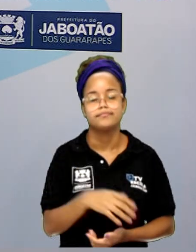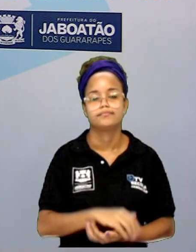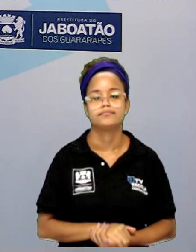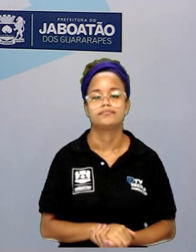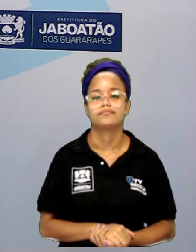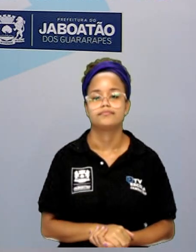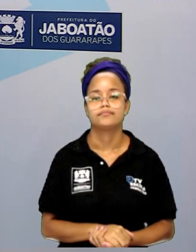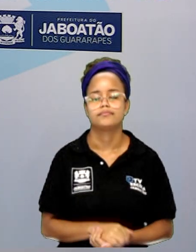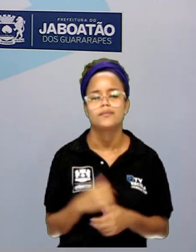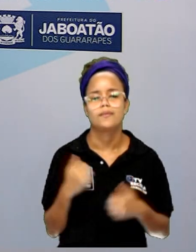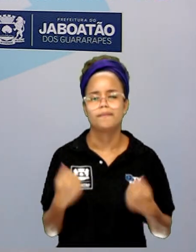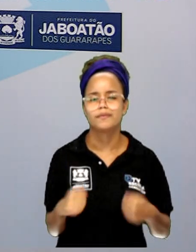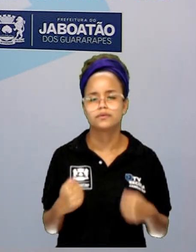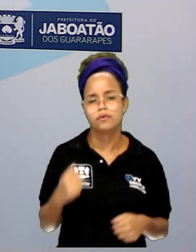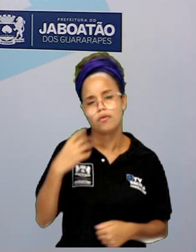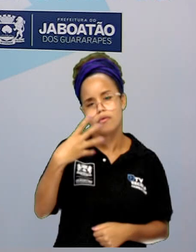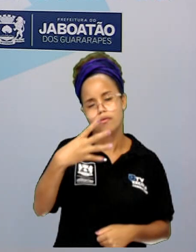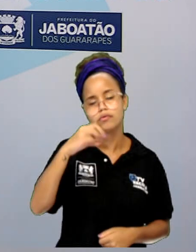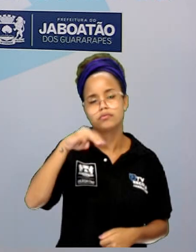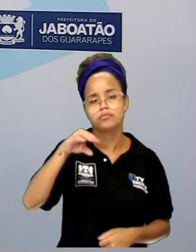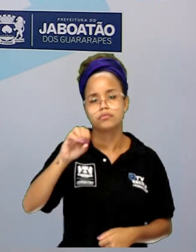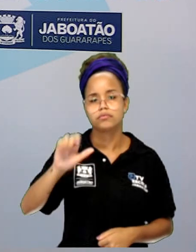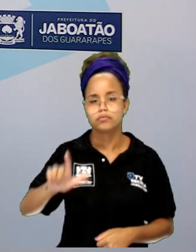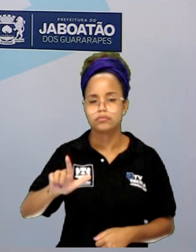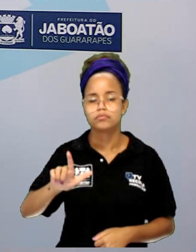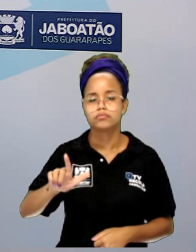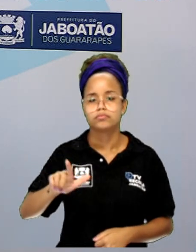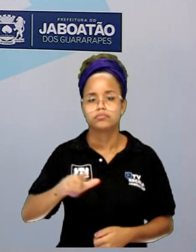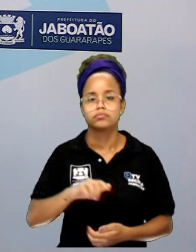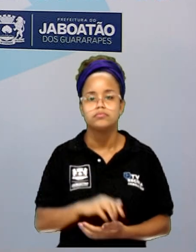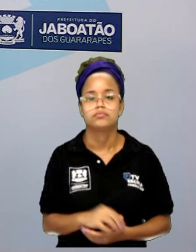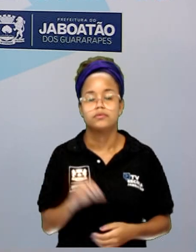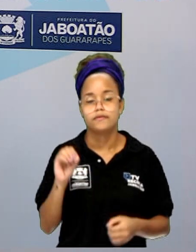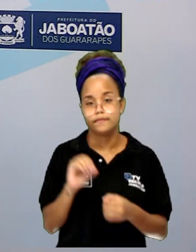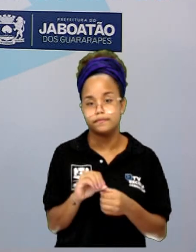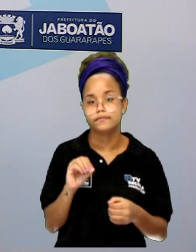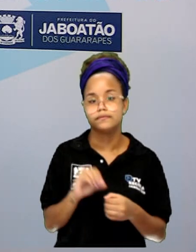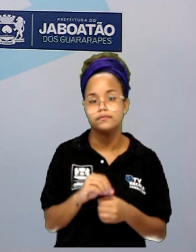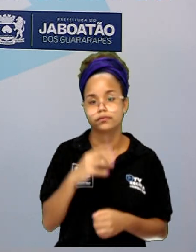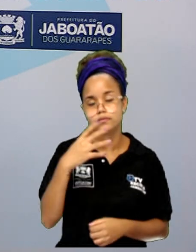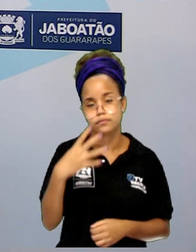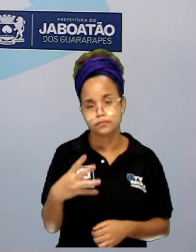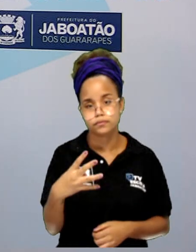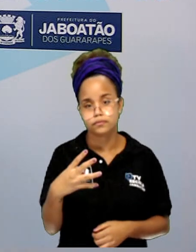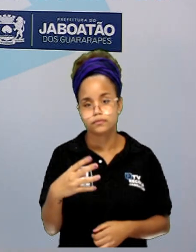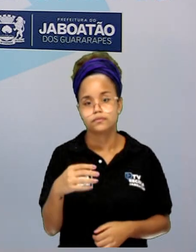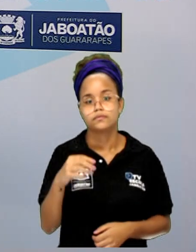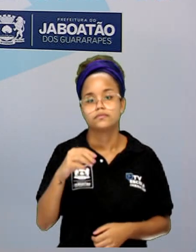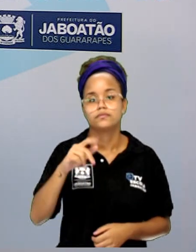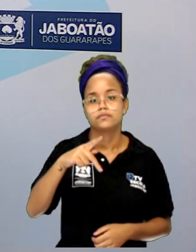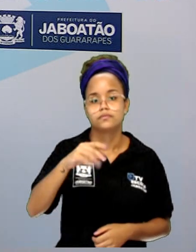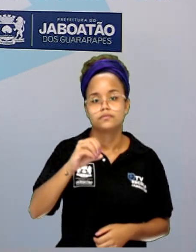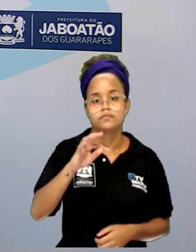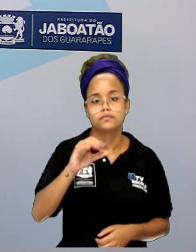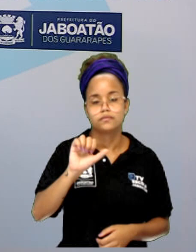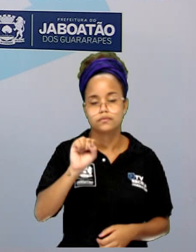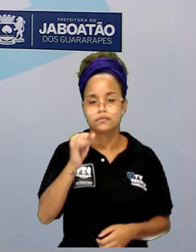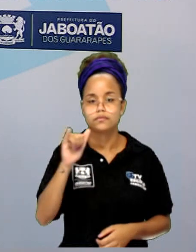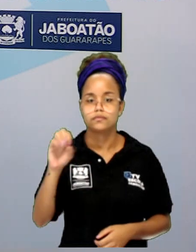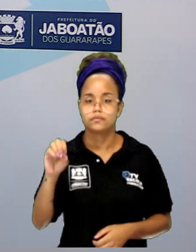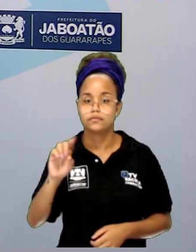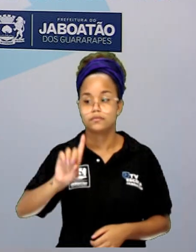São necessários 4 mols de iodeto de potássio para formar 4 mols de nitrato de potássio do outro